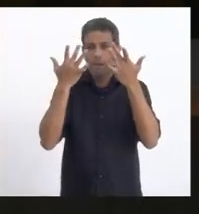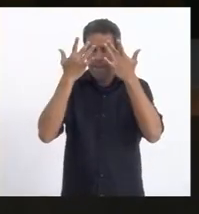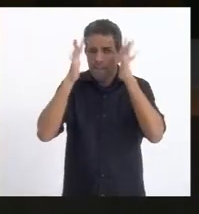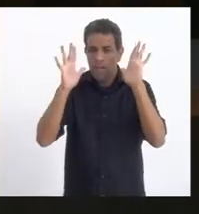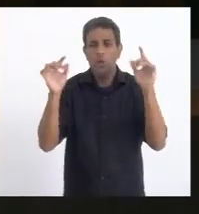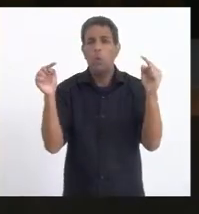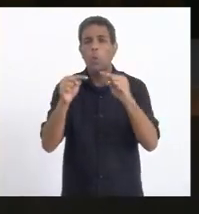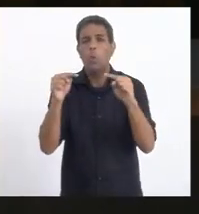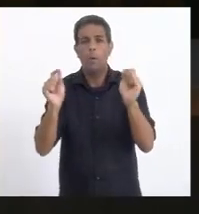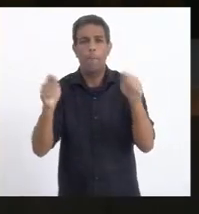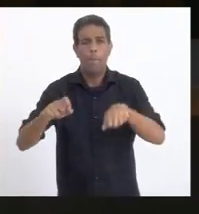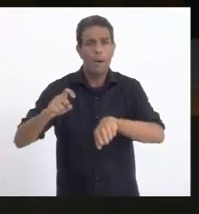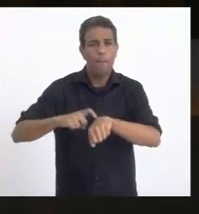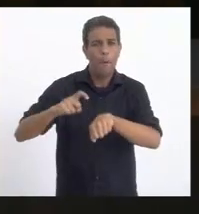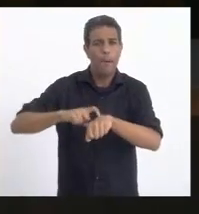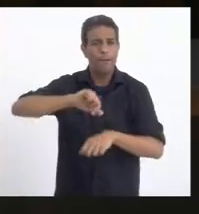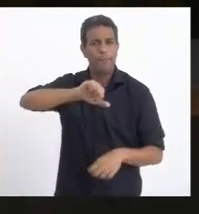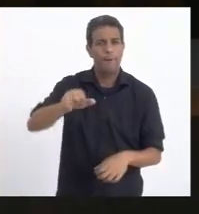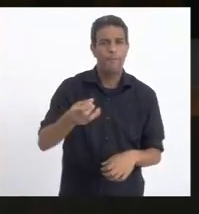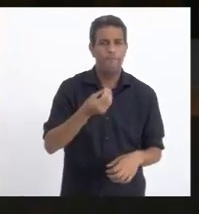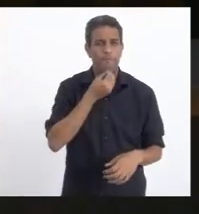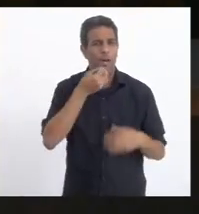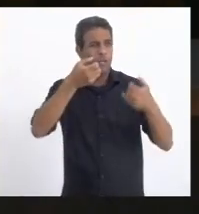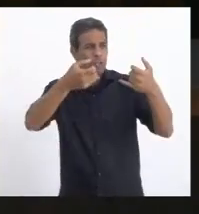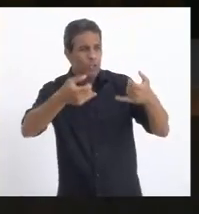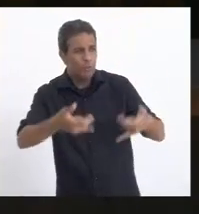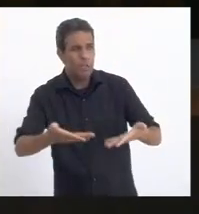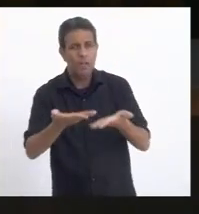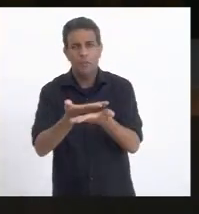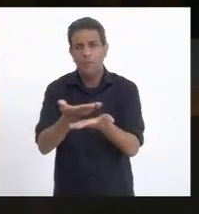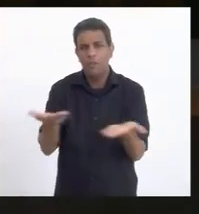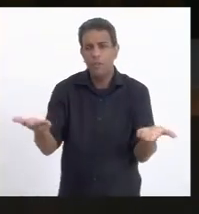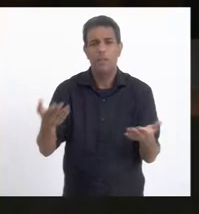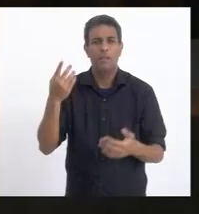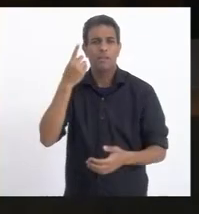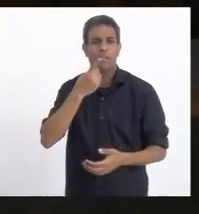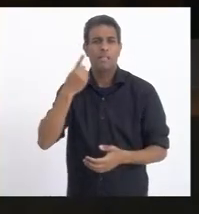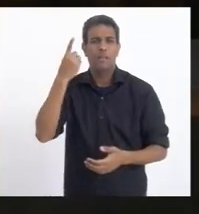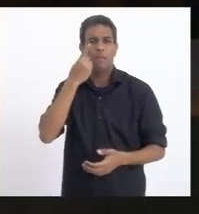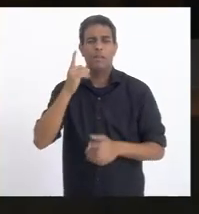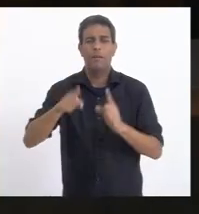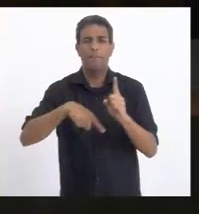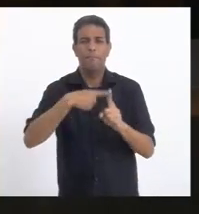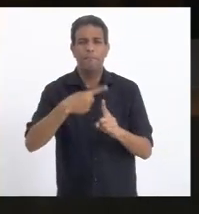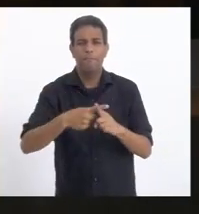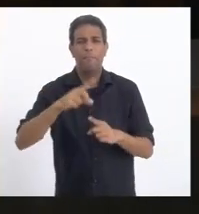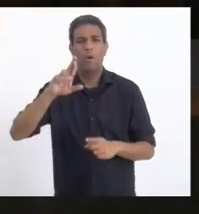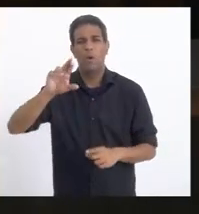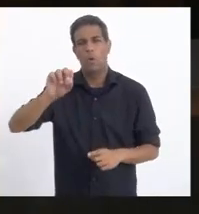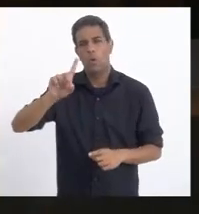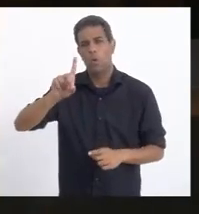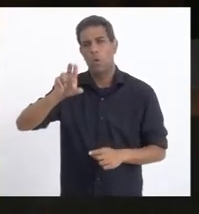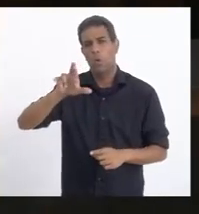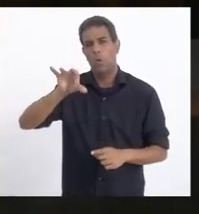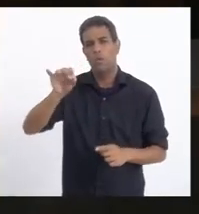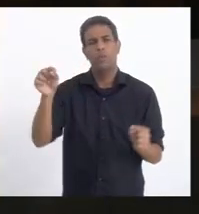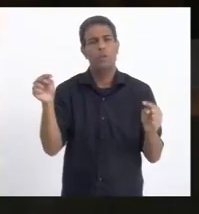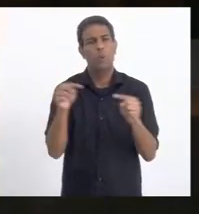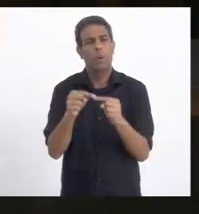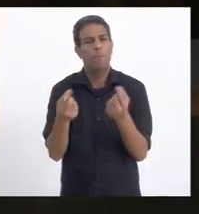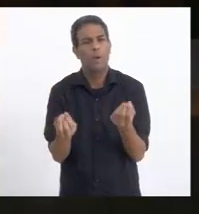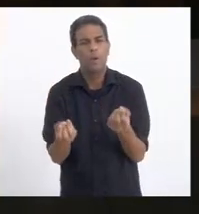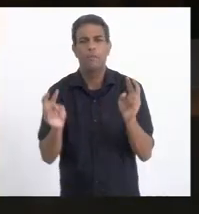sei se não seria o momento eu tô falando isso Deputado Márcio Pacheco e deputado Rodrigo Amorim porque em